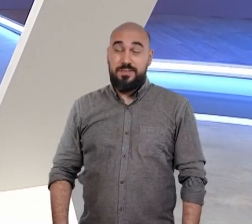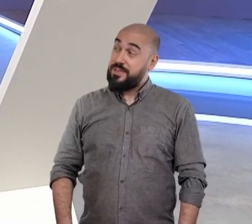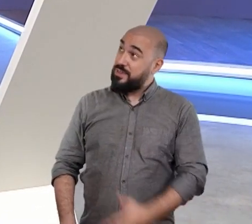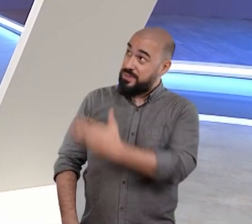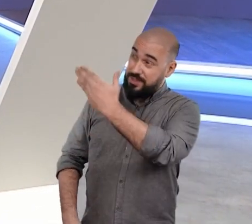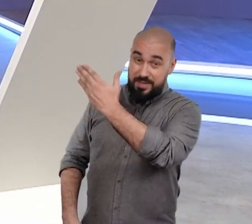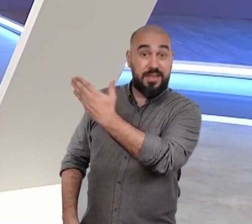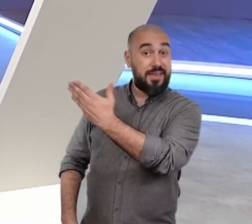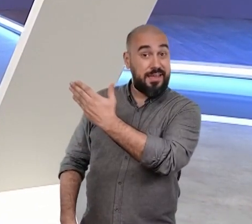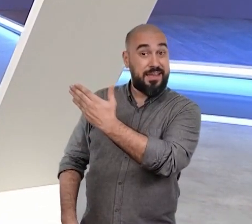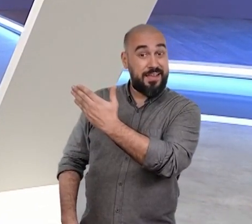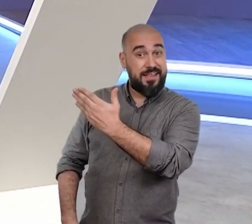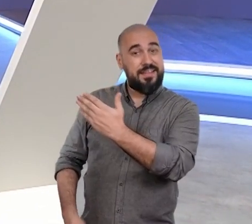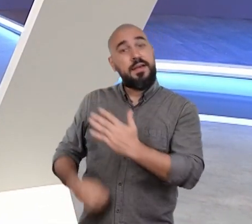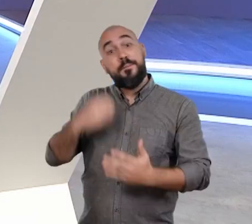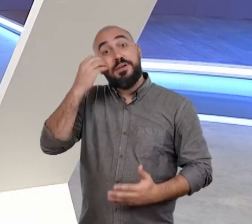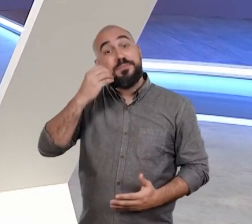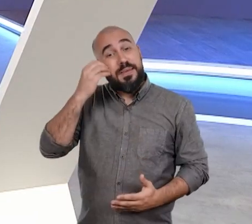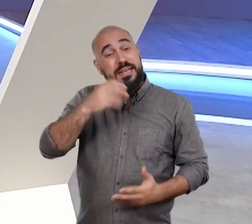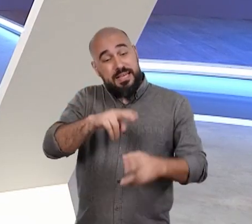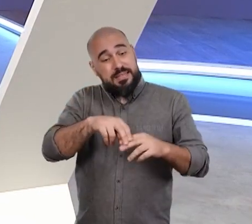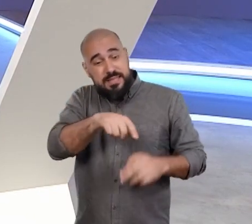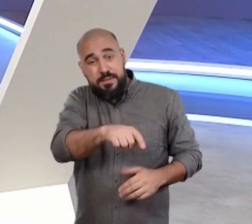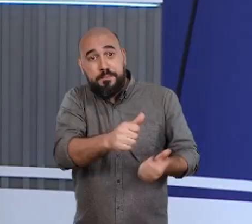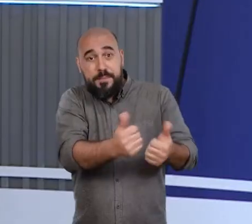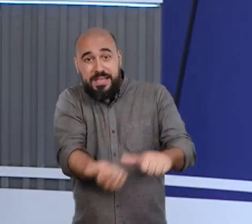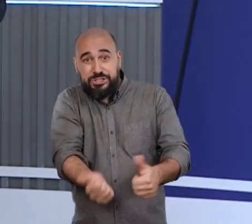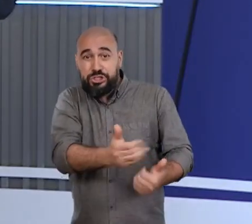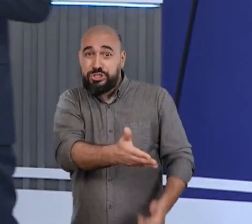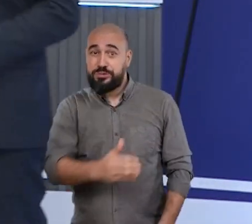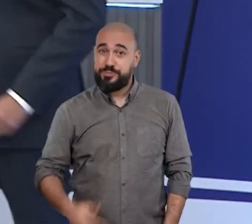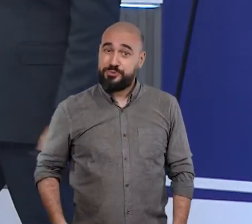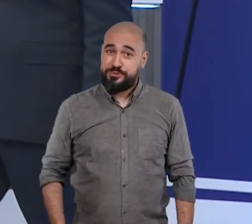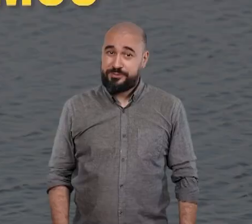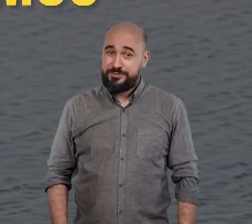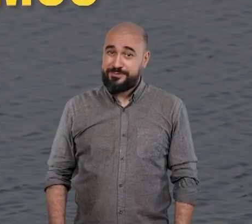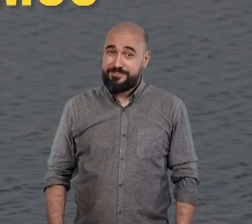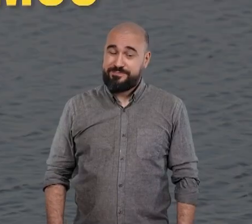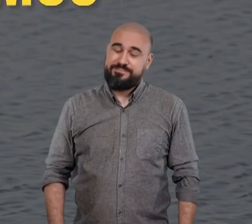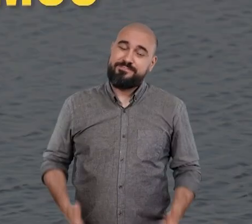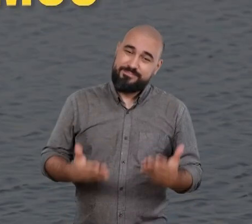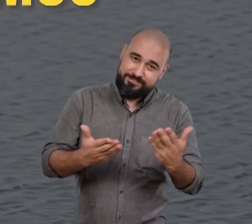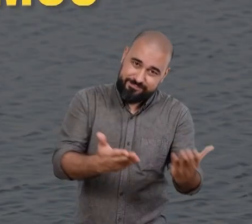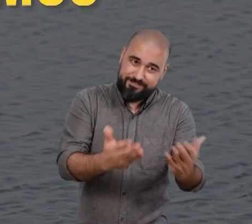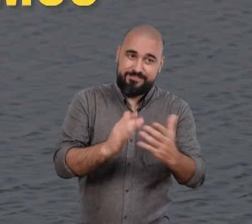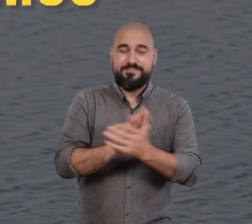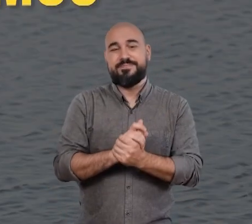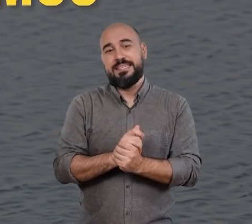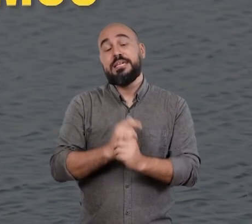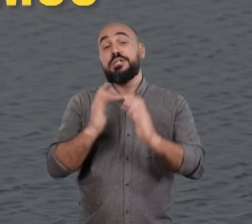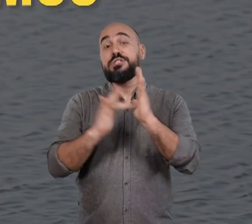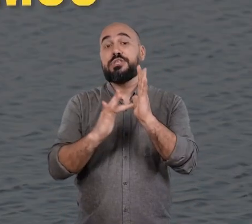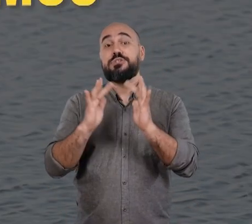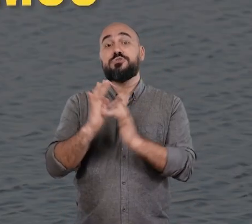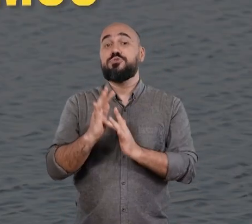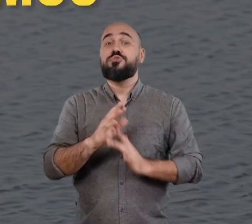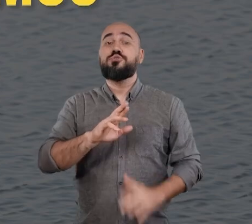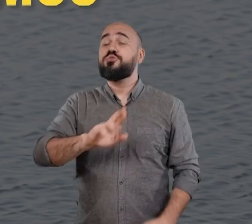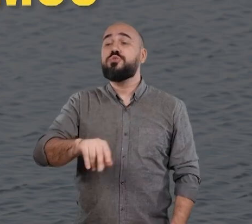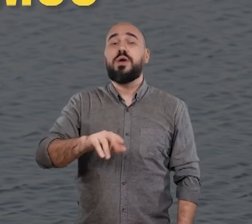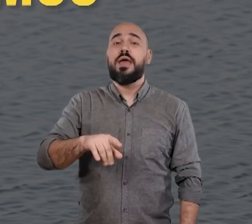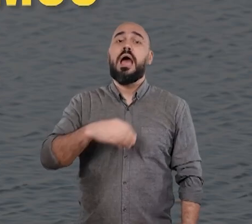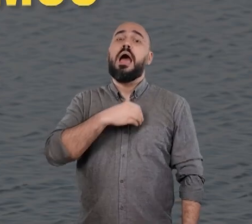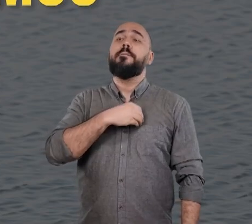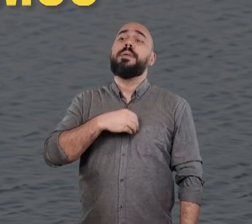em passar pela experiência do batismo. Portanto, Jesus não foi batizado porque